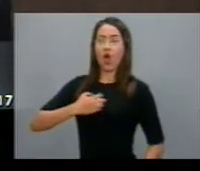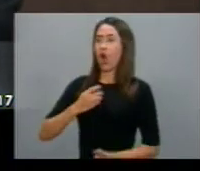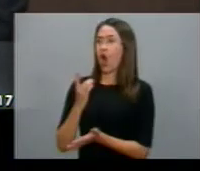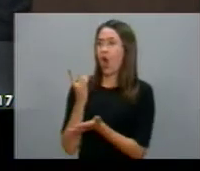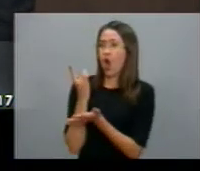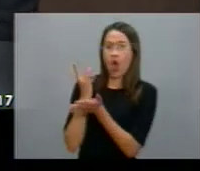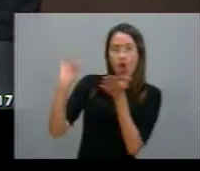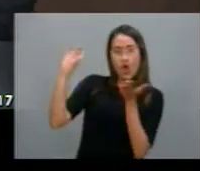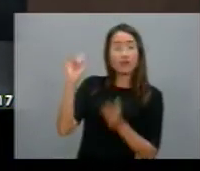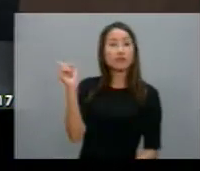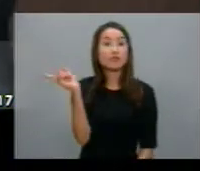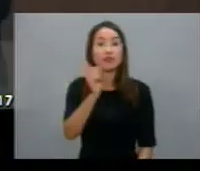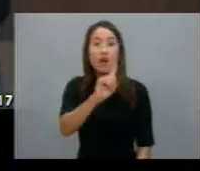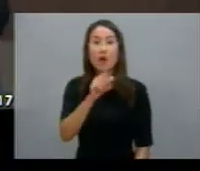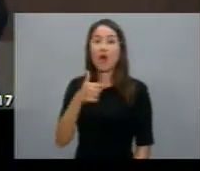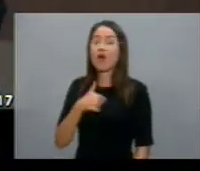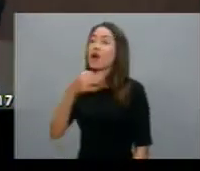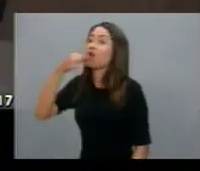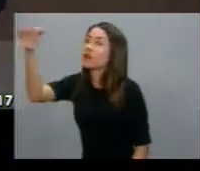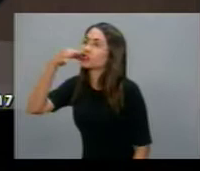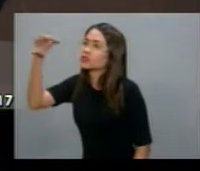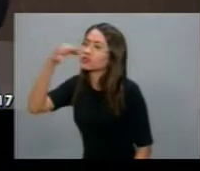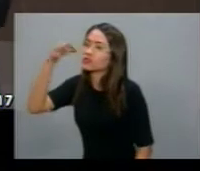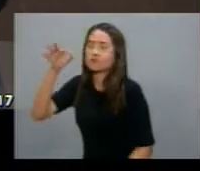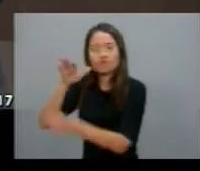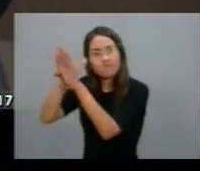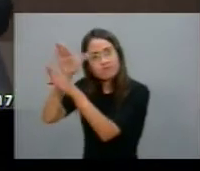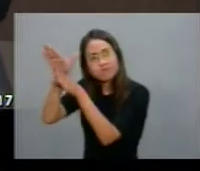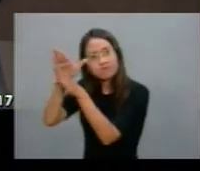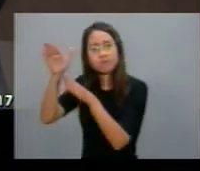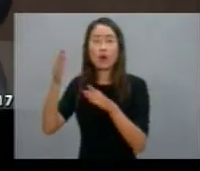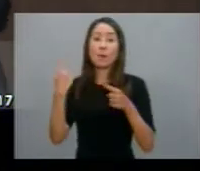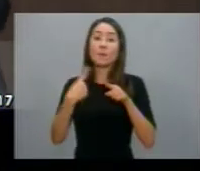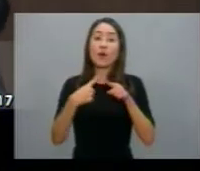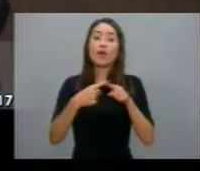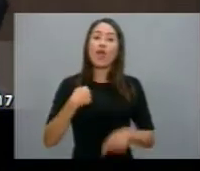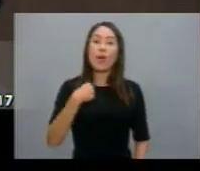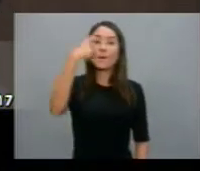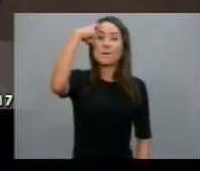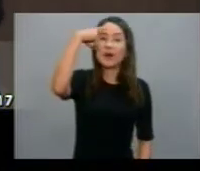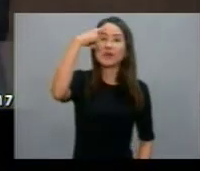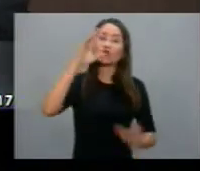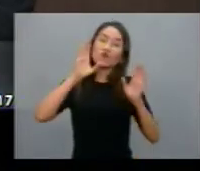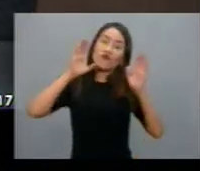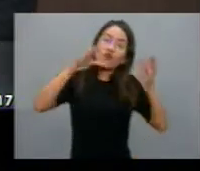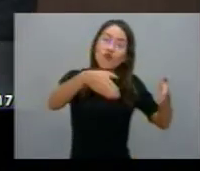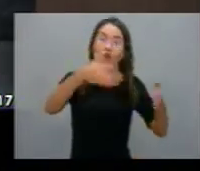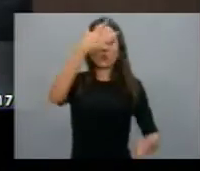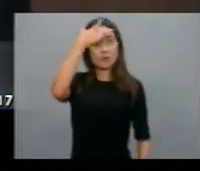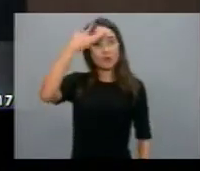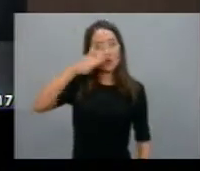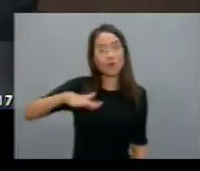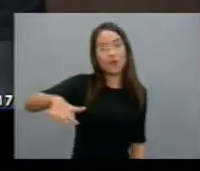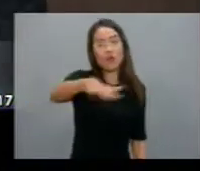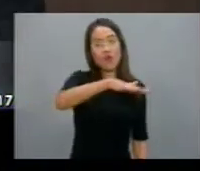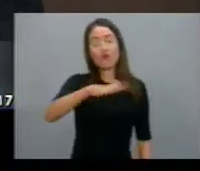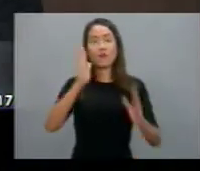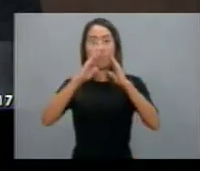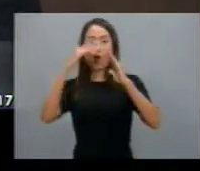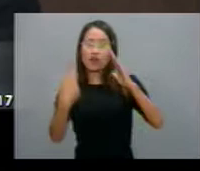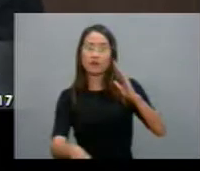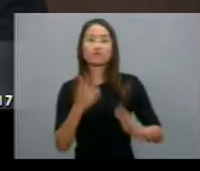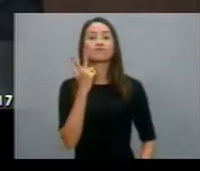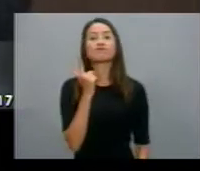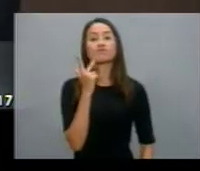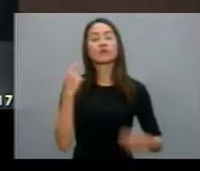mais sofre com uma ausência de uma política bem planejada de segurança pública em articulação com